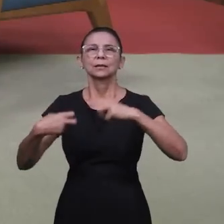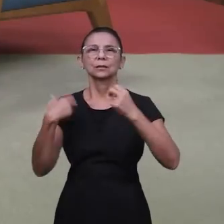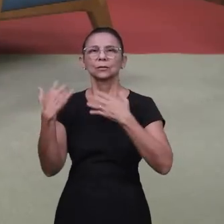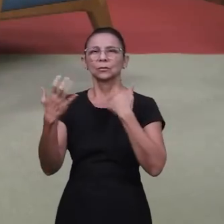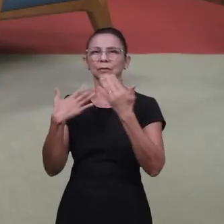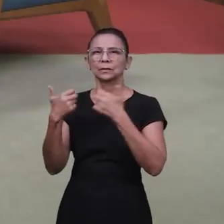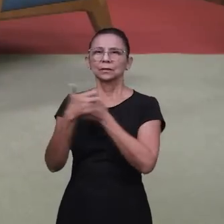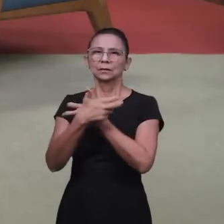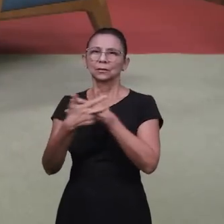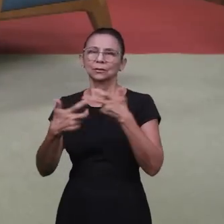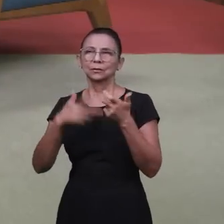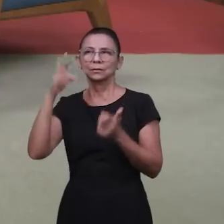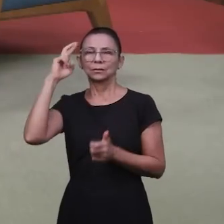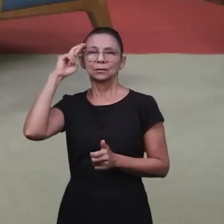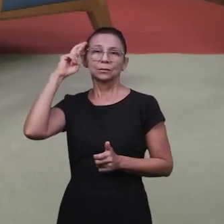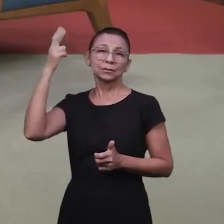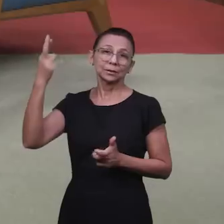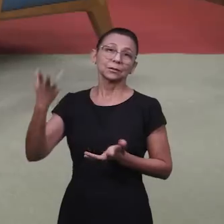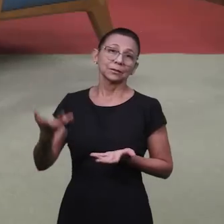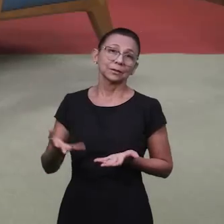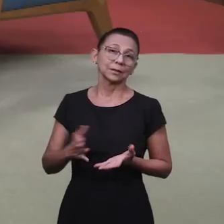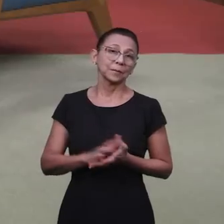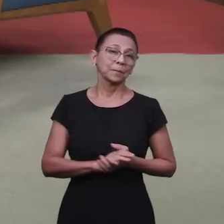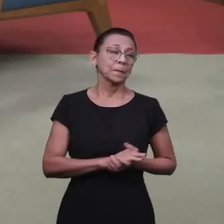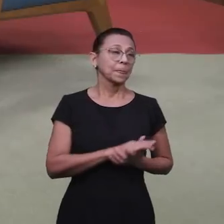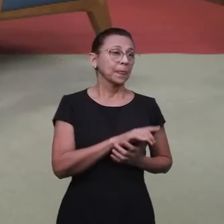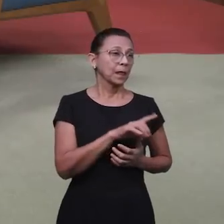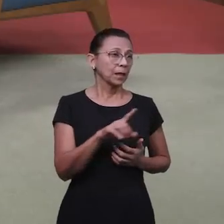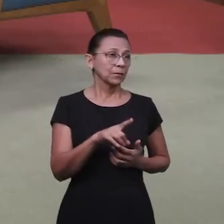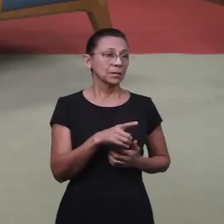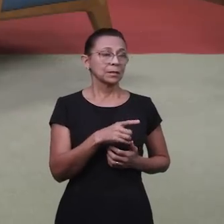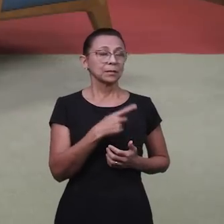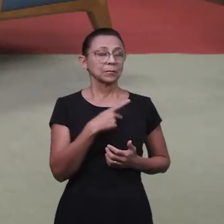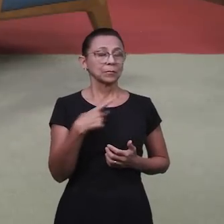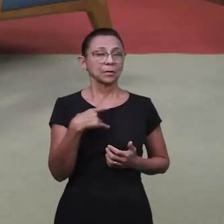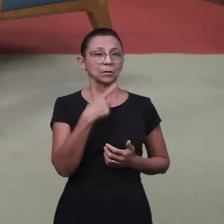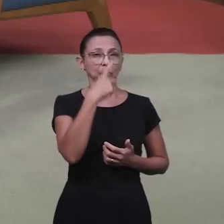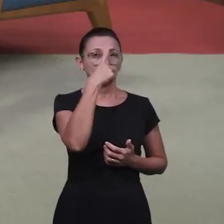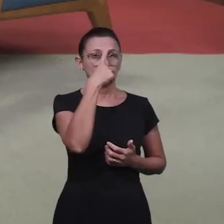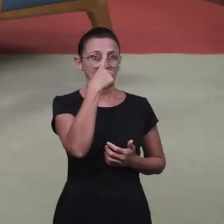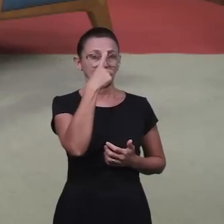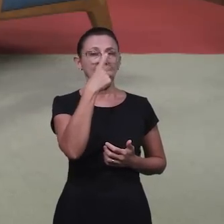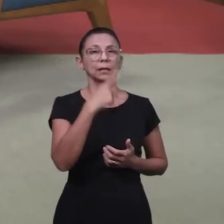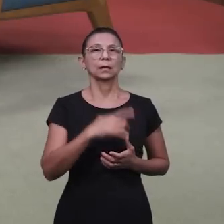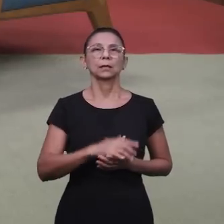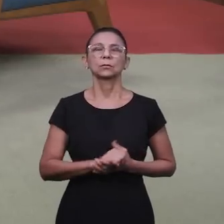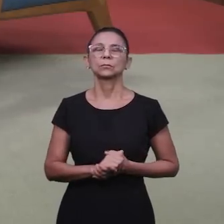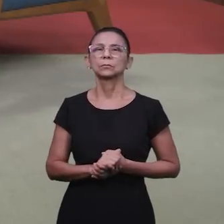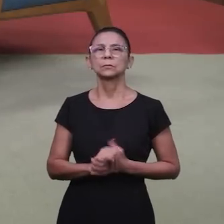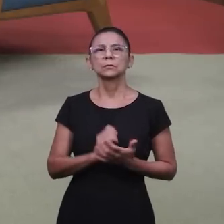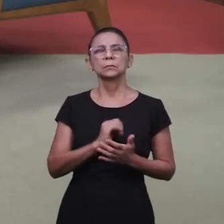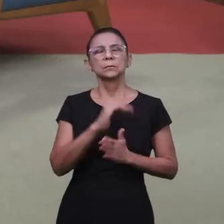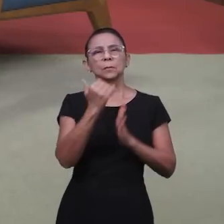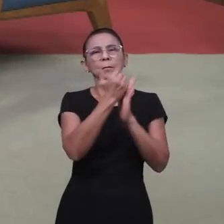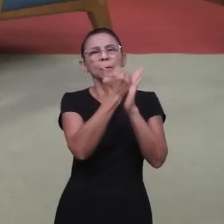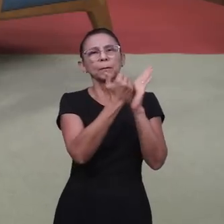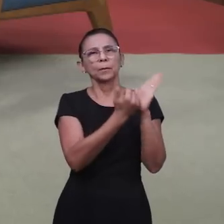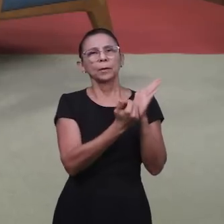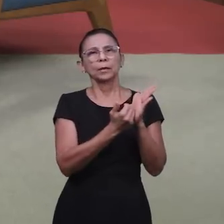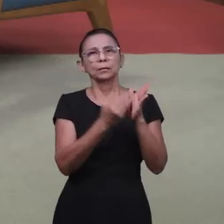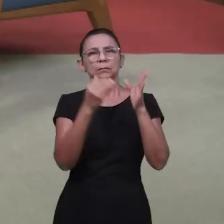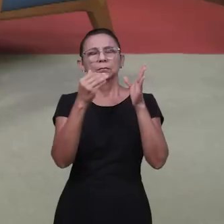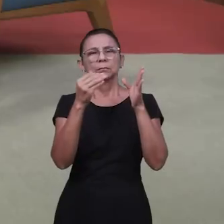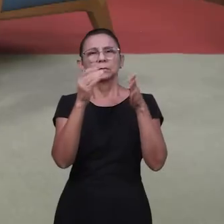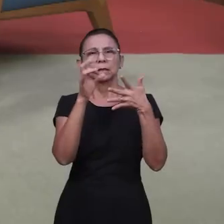veio do corpo, né? E da mesma maneira, Daniel, que todos os programas, a cada edição do